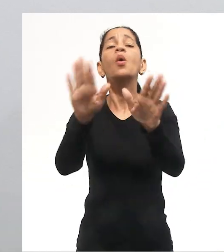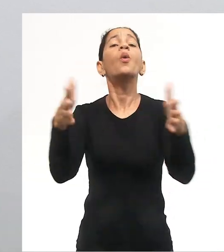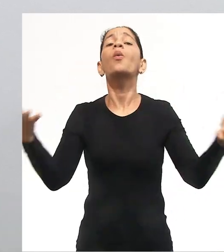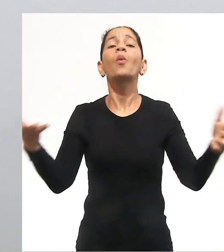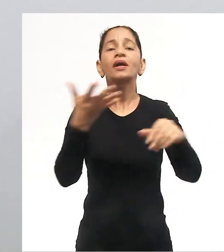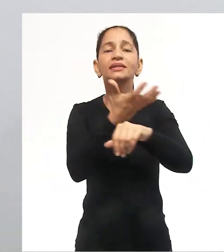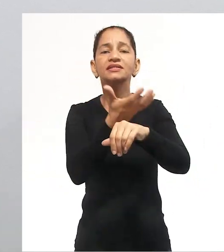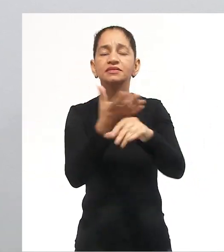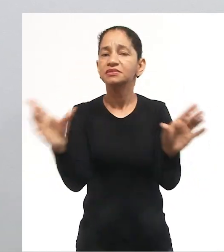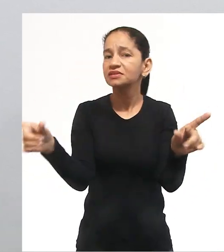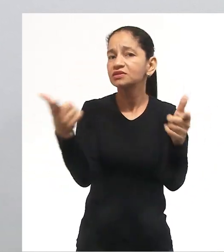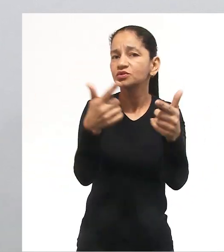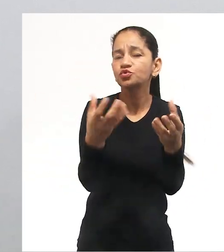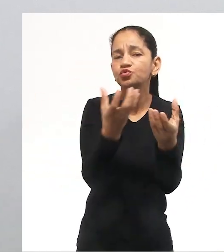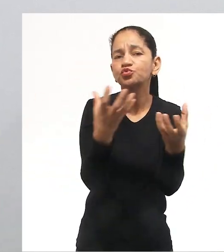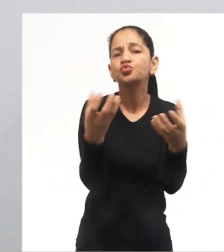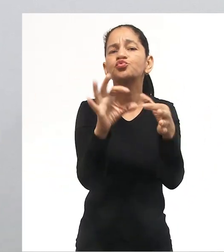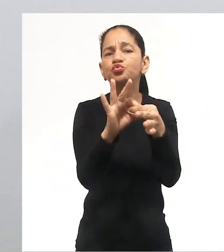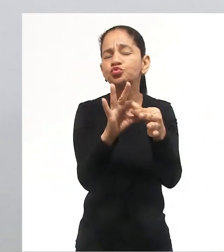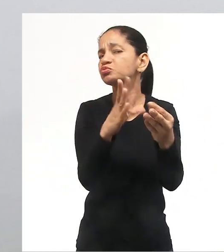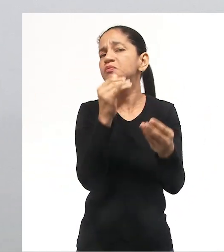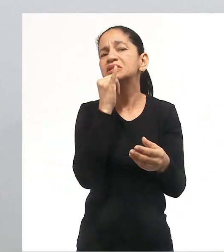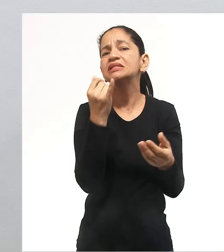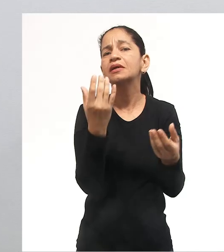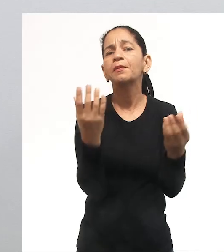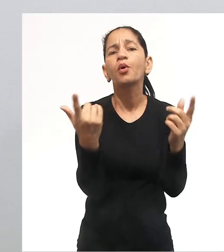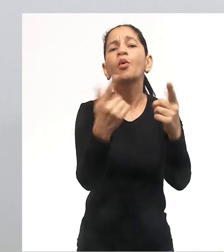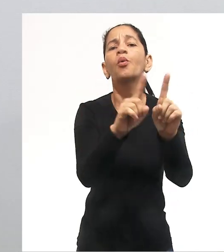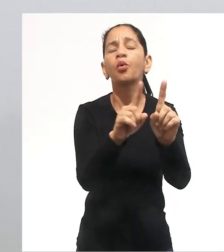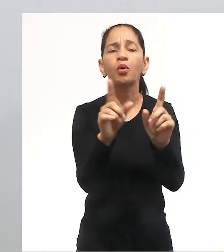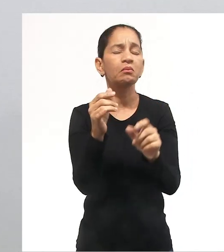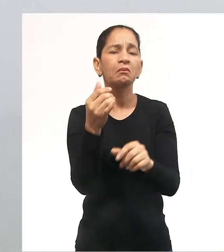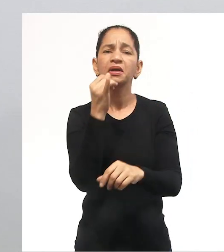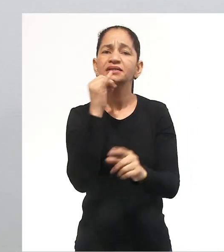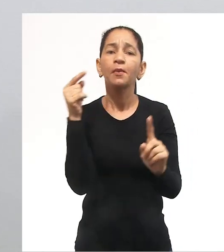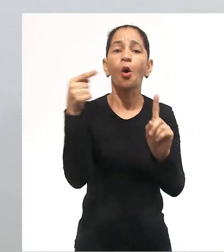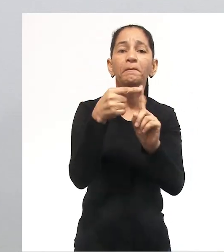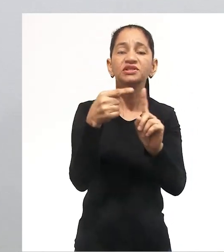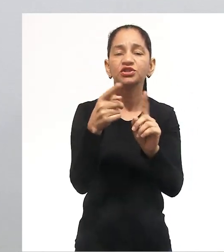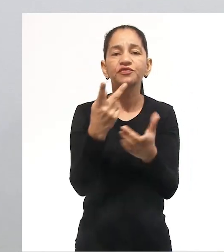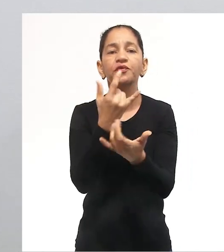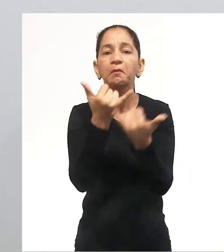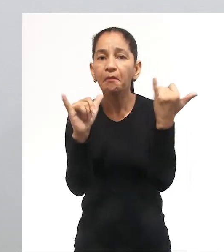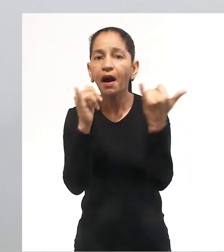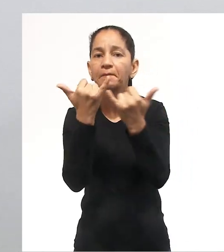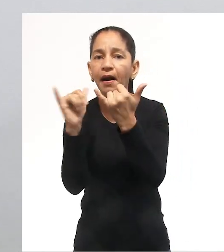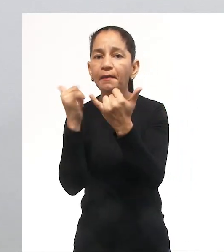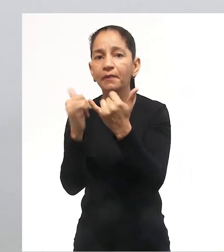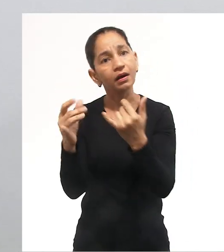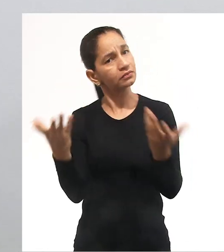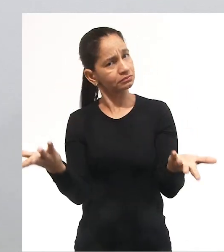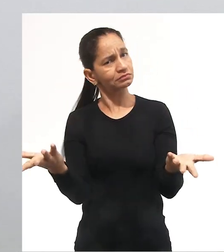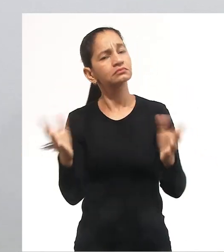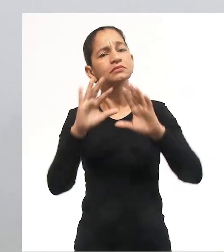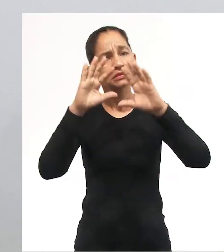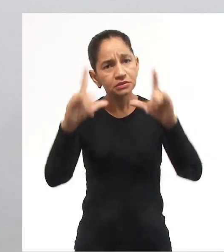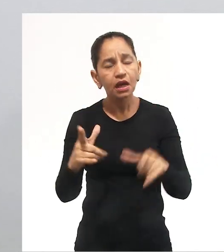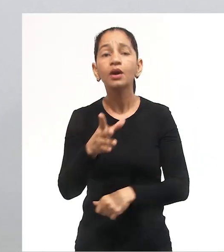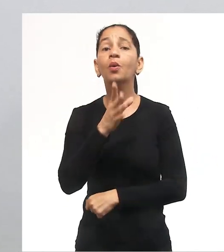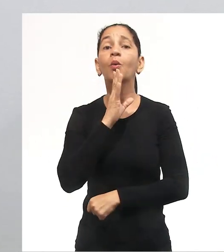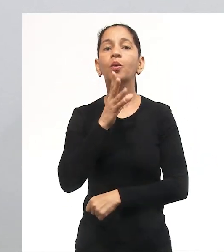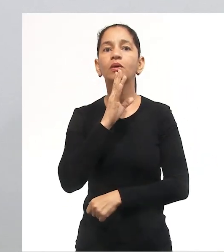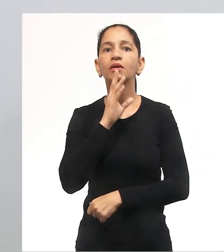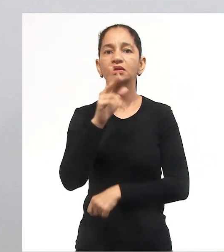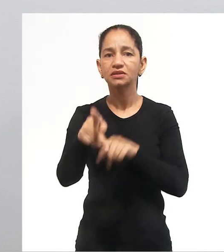podem trabalhar juntas, quais os objetivos que eles querem atender, como conhecer a turma que eles estão trabalhando. Então, olha, é